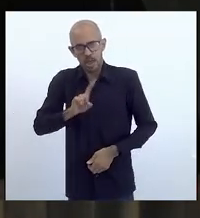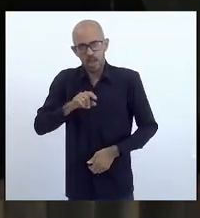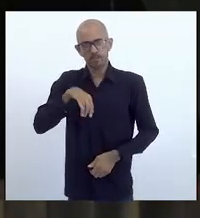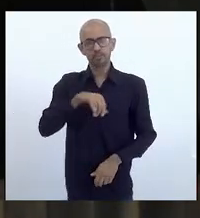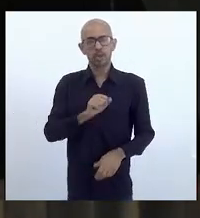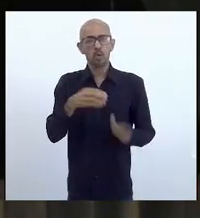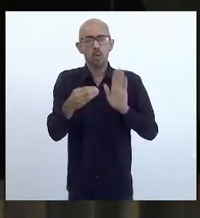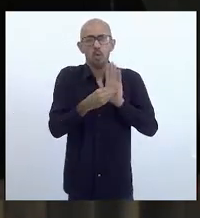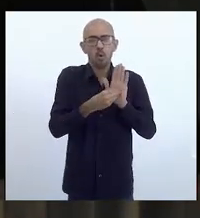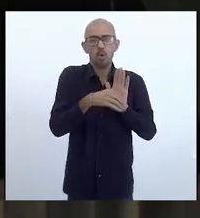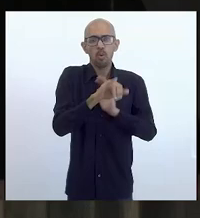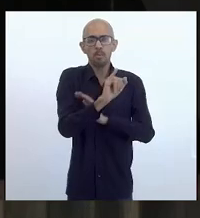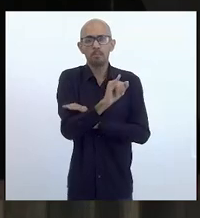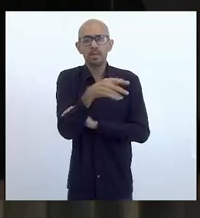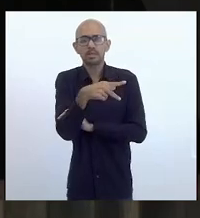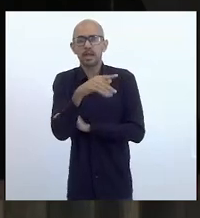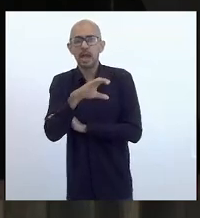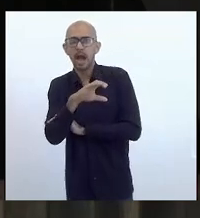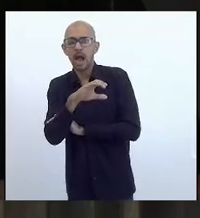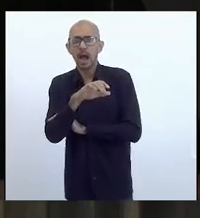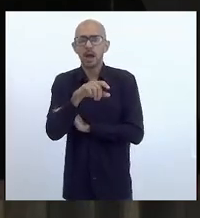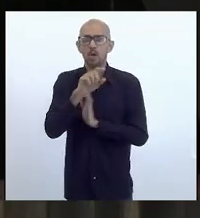IPCA cresça